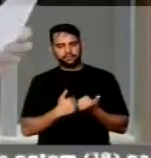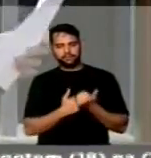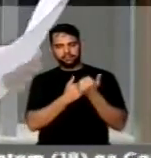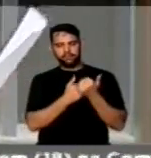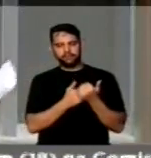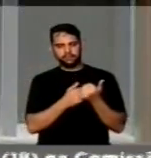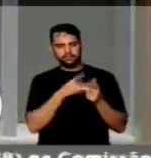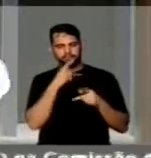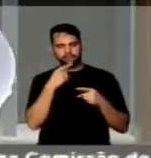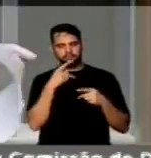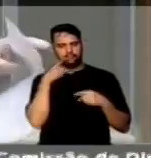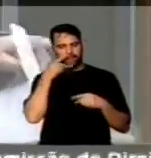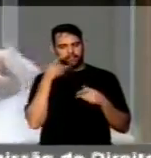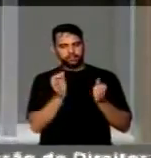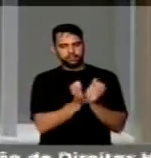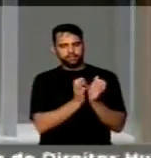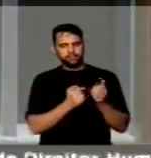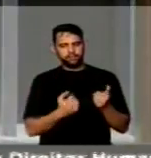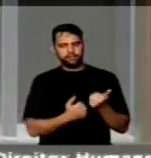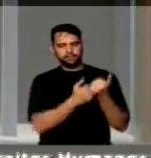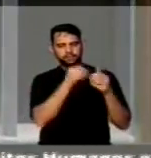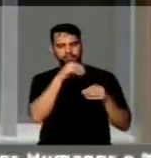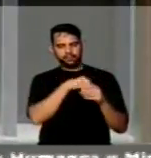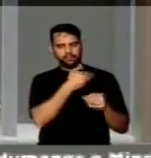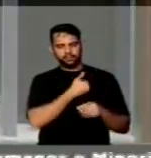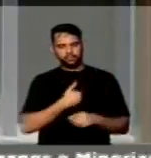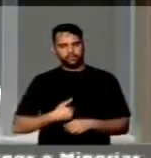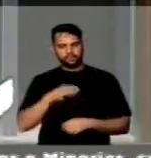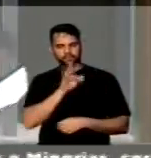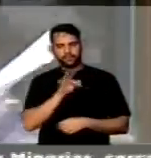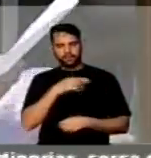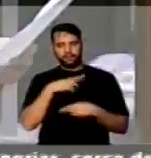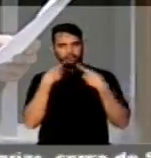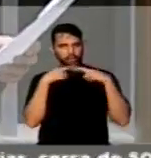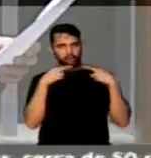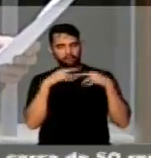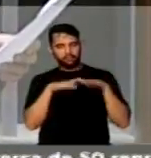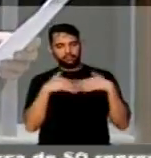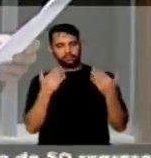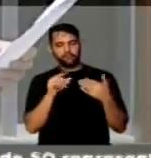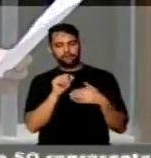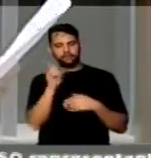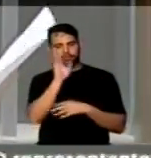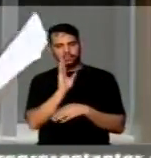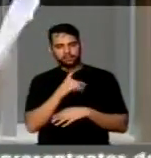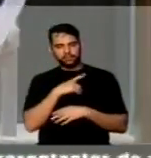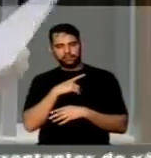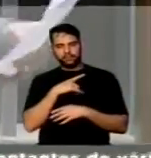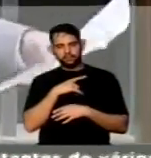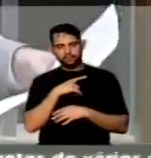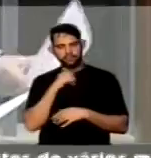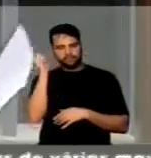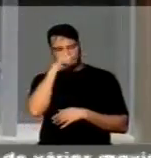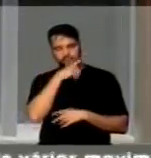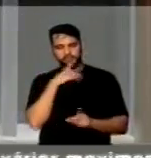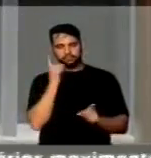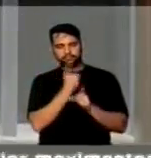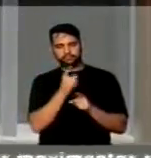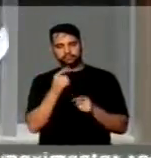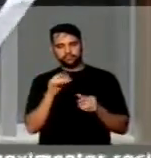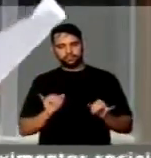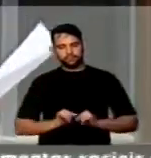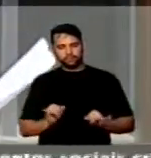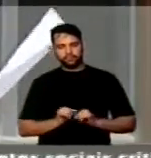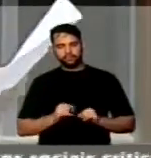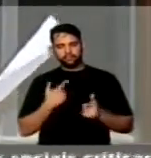os puxadinhos, aqueles que tinham cargos no governo federal, reclamando quando o Brasil enfrentou e enfrenta